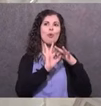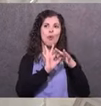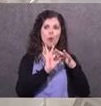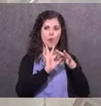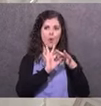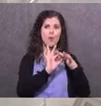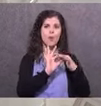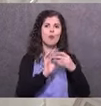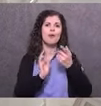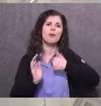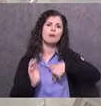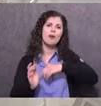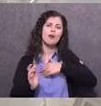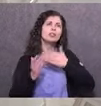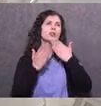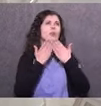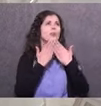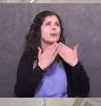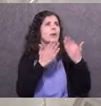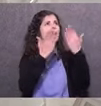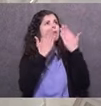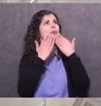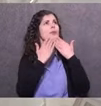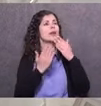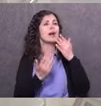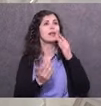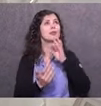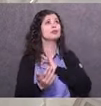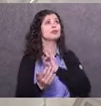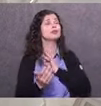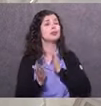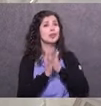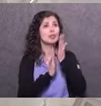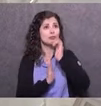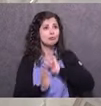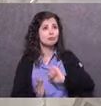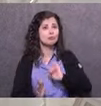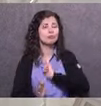Demos graças ao Senhor nosso Deus.